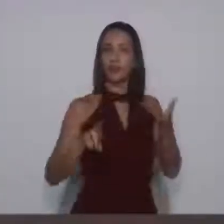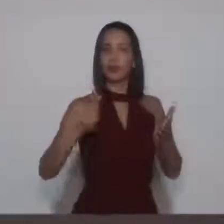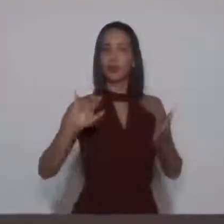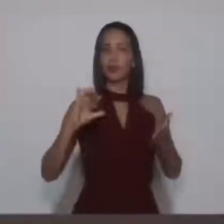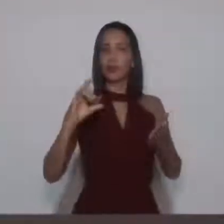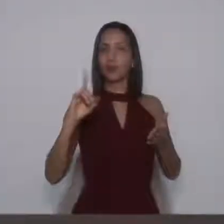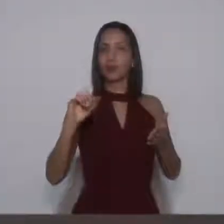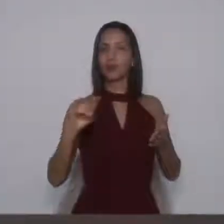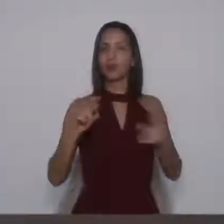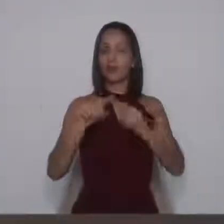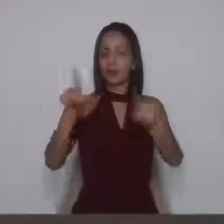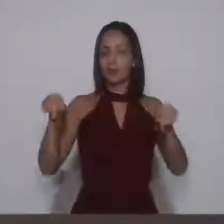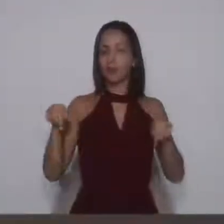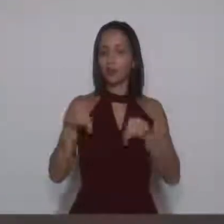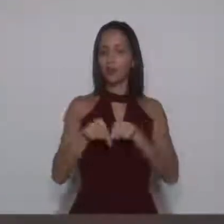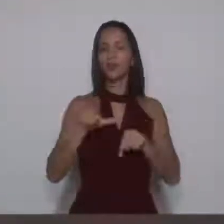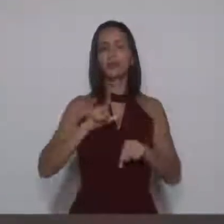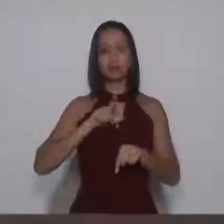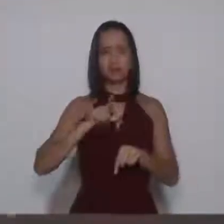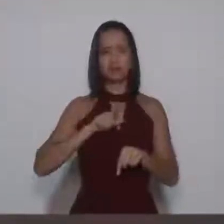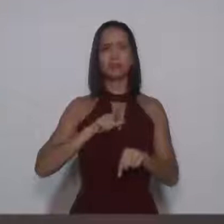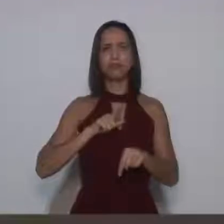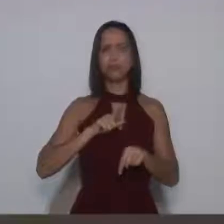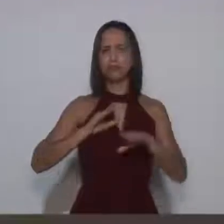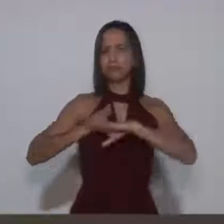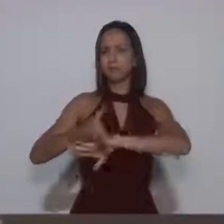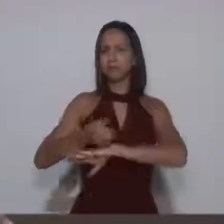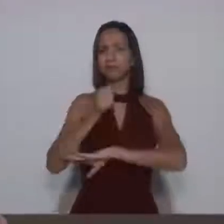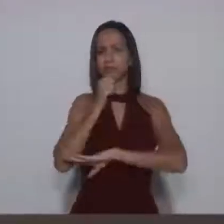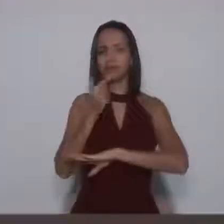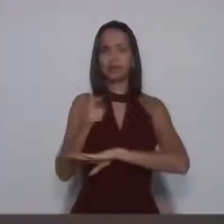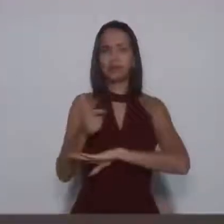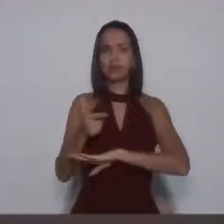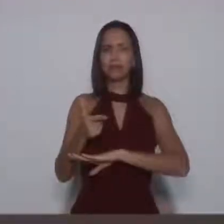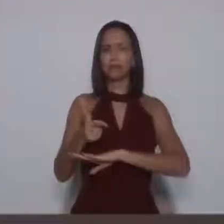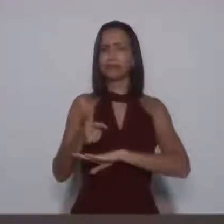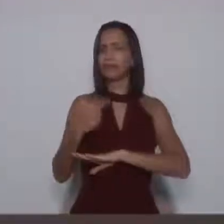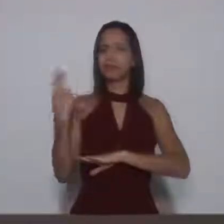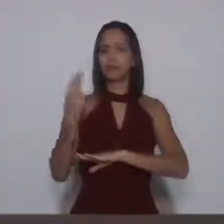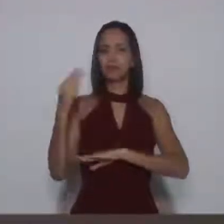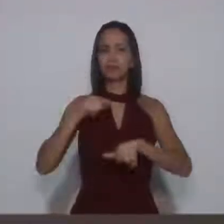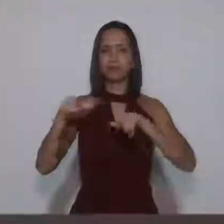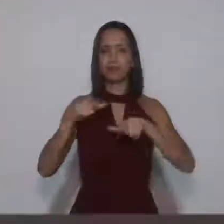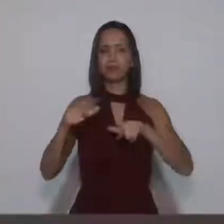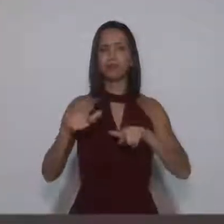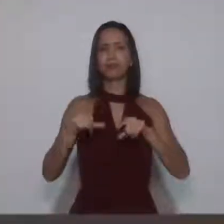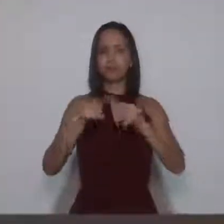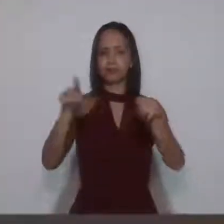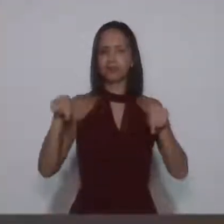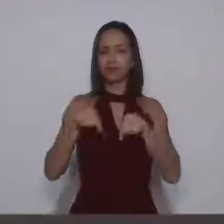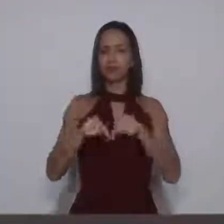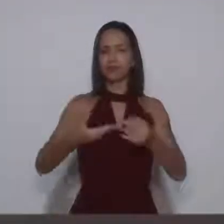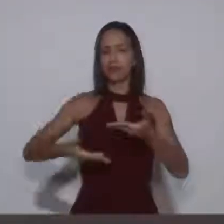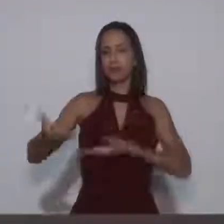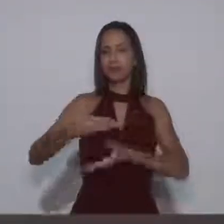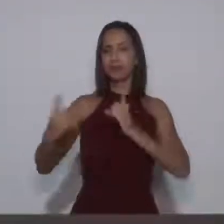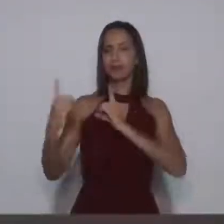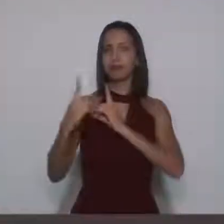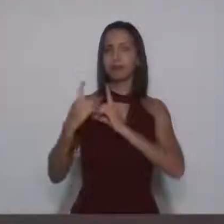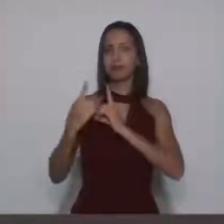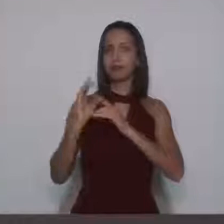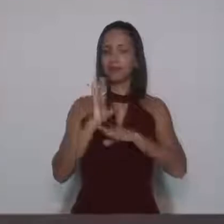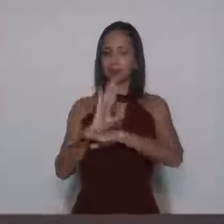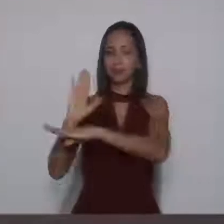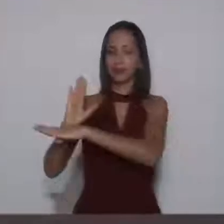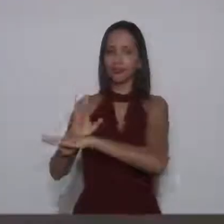uma das salas estava intransitável, vamos chamar assim, não dava para trabalhar na sala de atendimento do apoio especial,